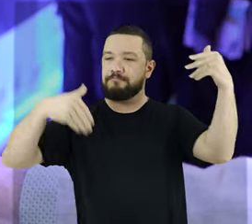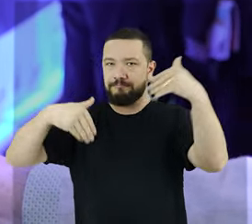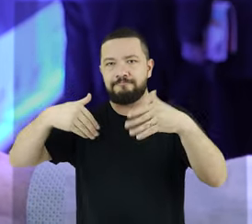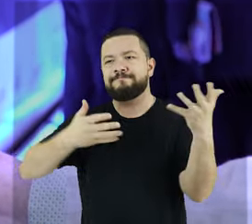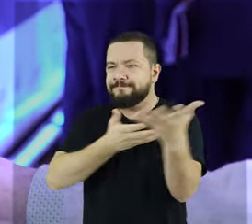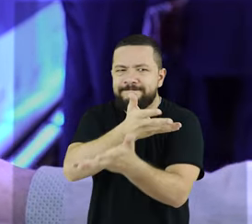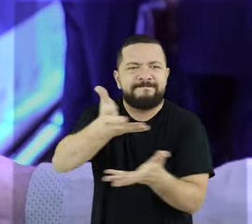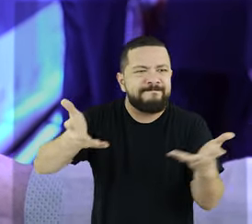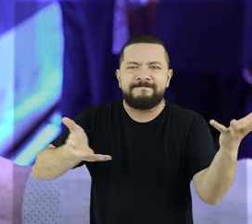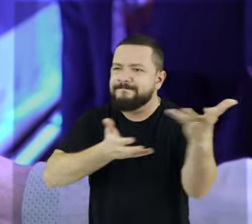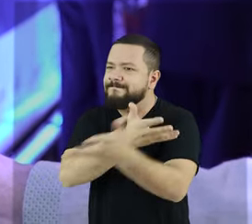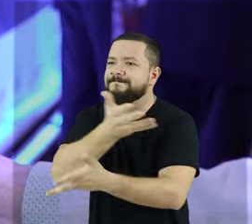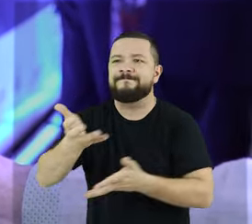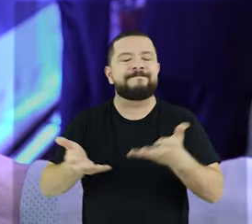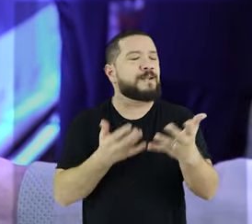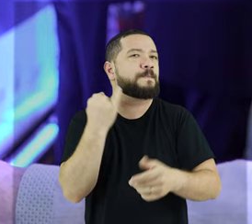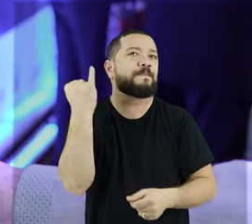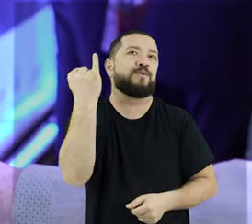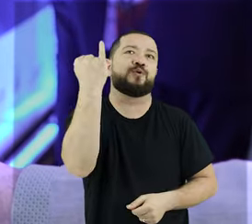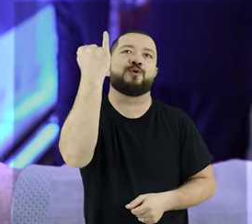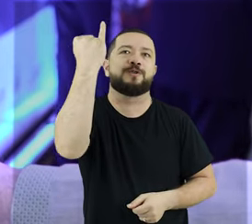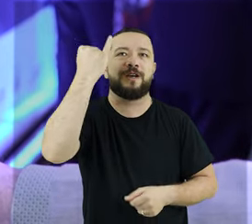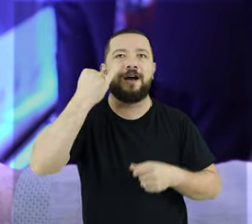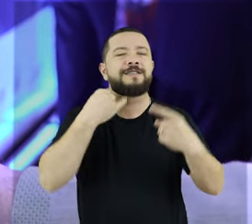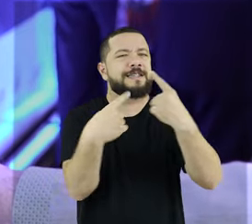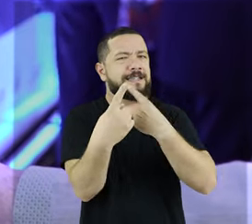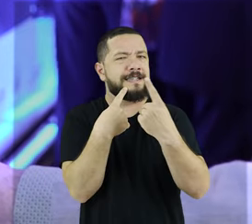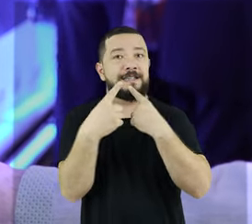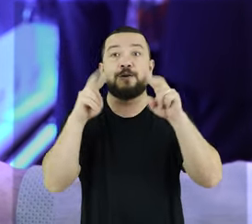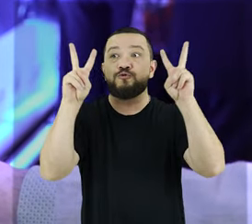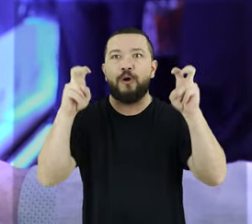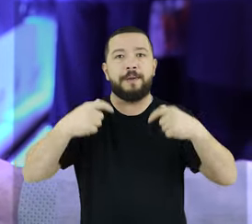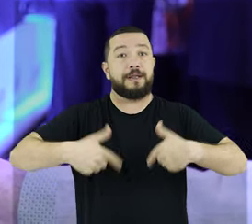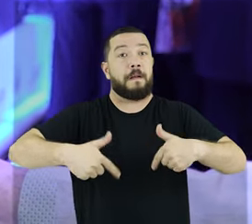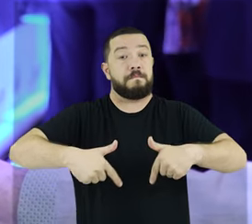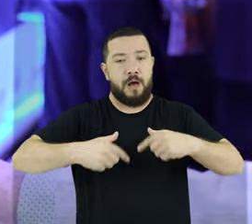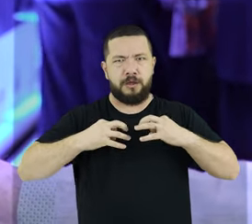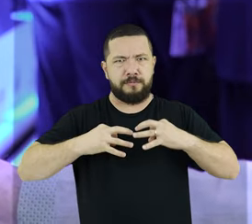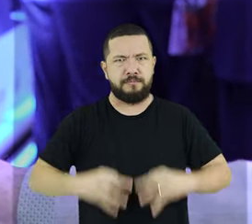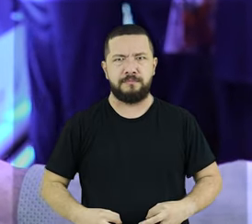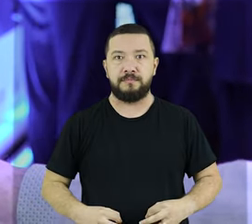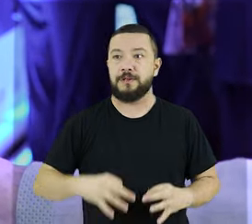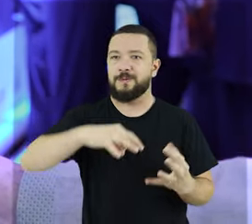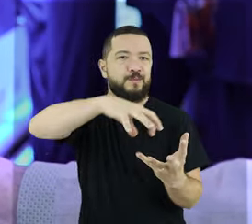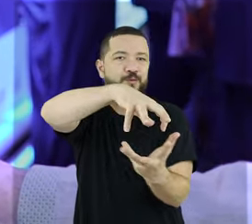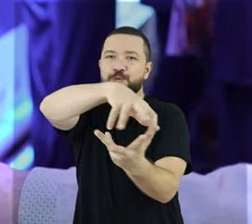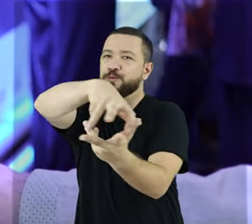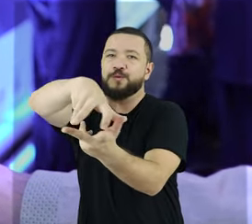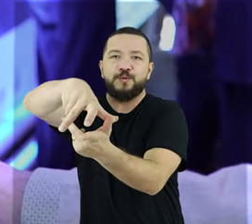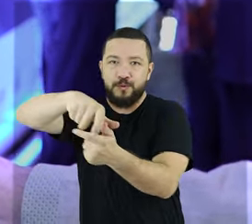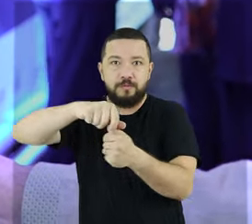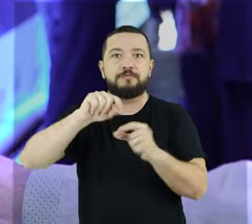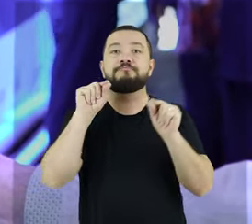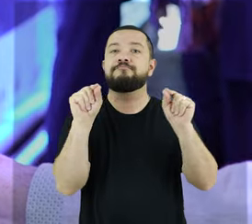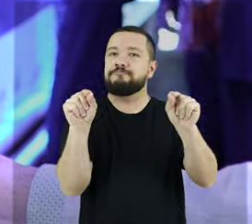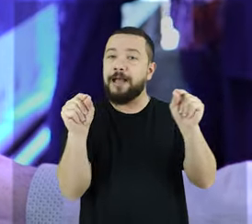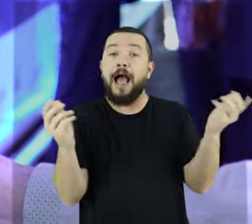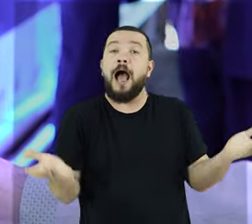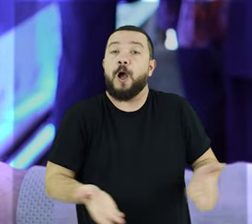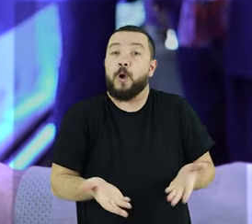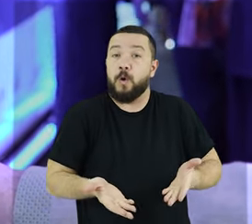essa temática tão importante, que é exatamente o trabalho decente no mundo globalizado. E estamos agora